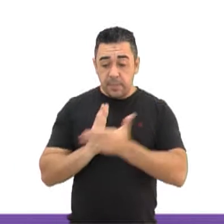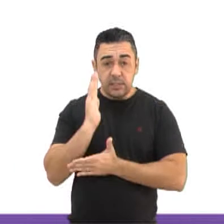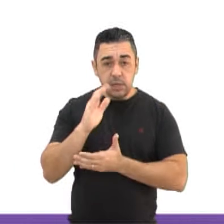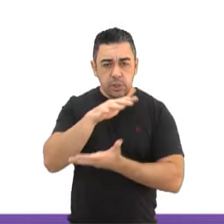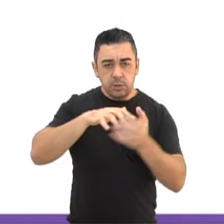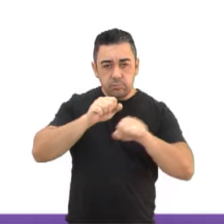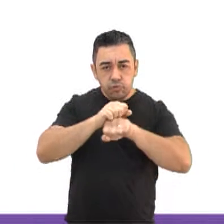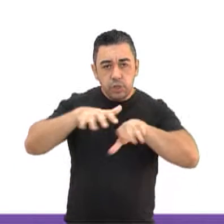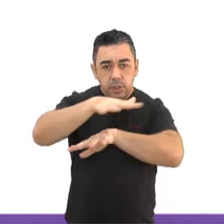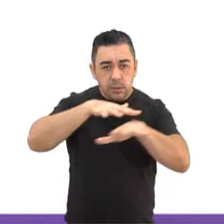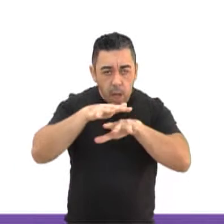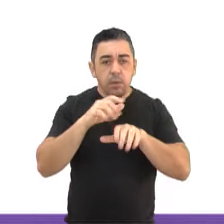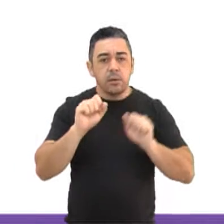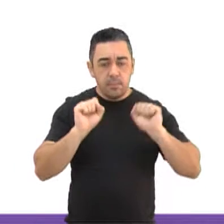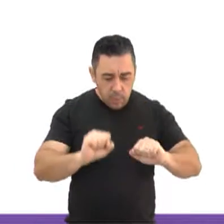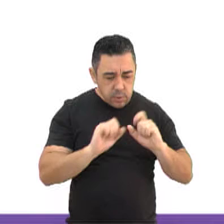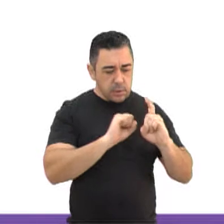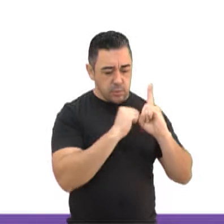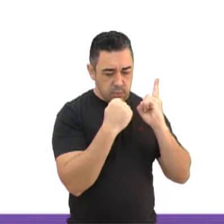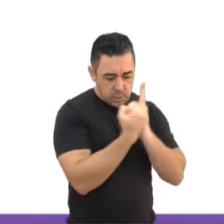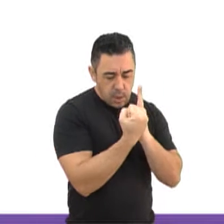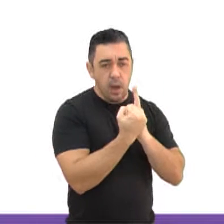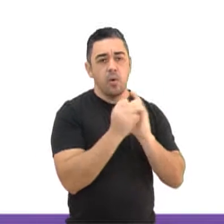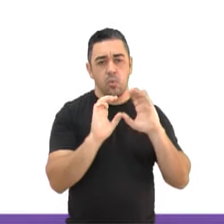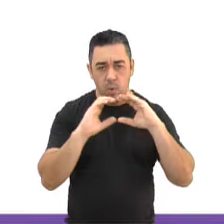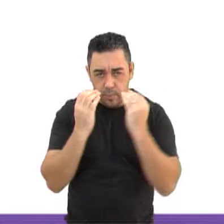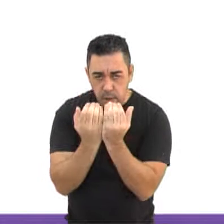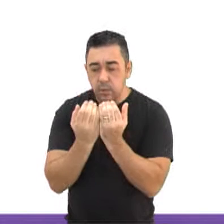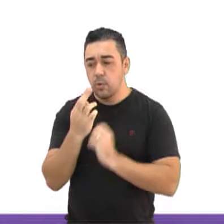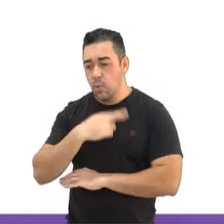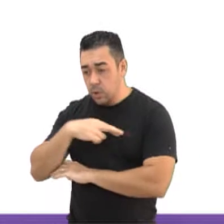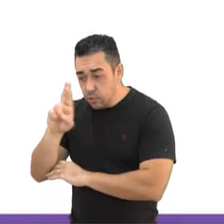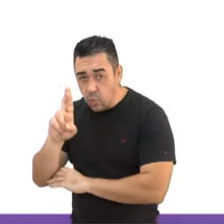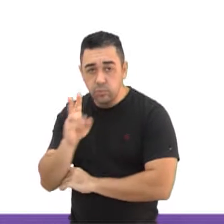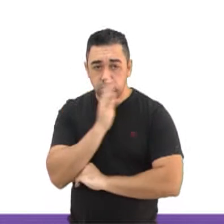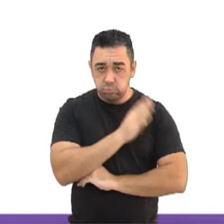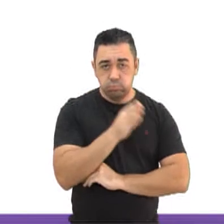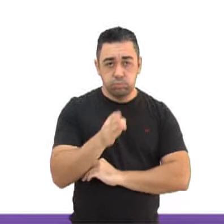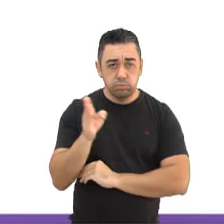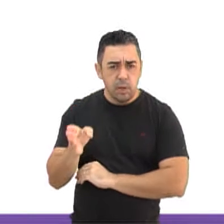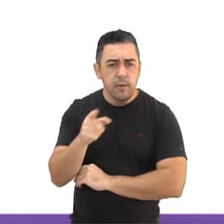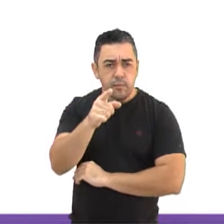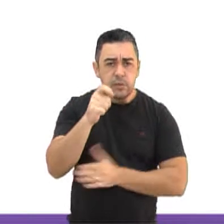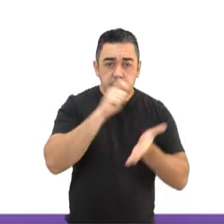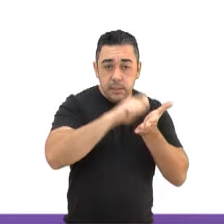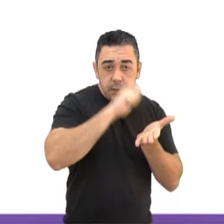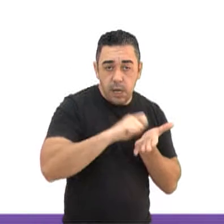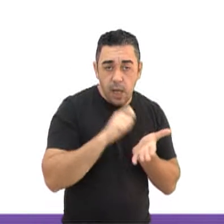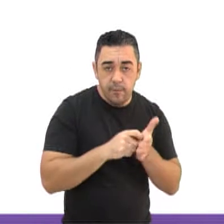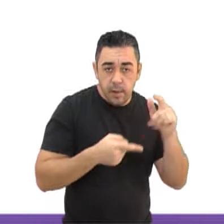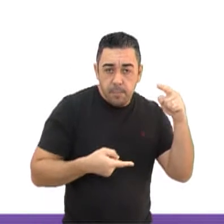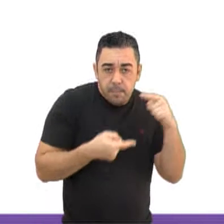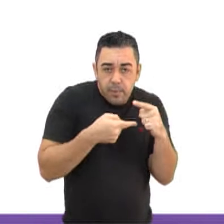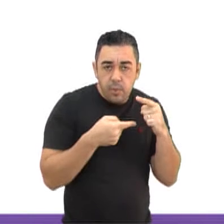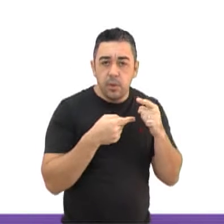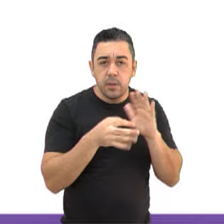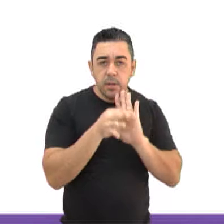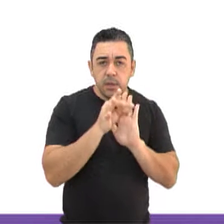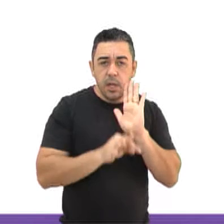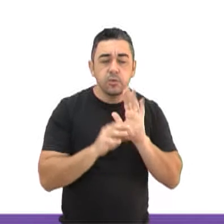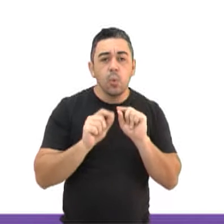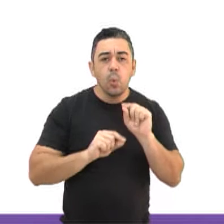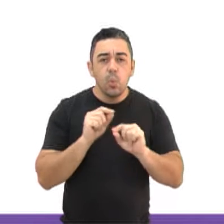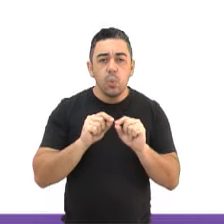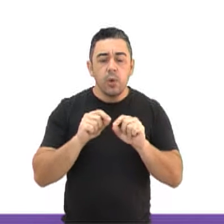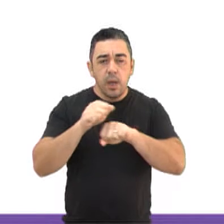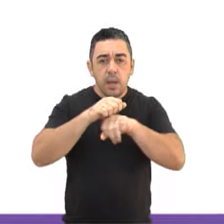podem ter caráter social, comunitário ou religioso. Escreva um breve texto sobre a função